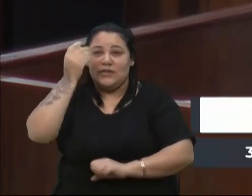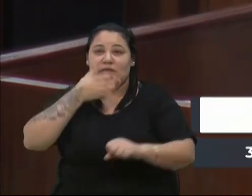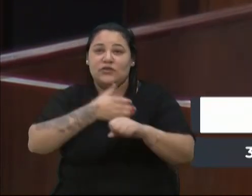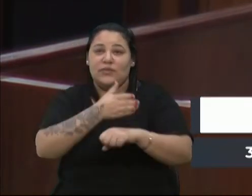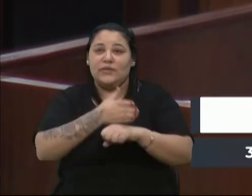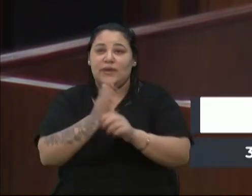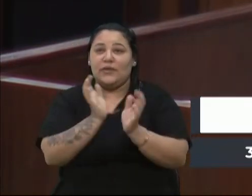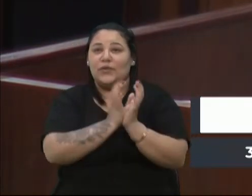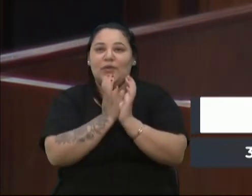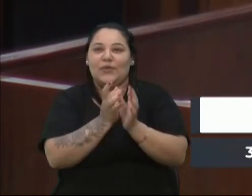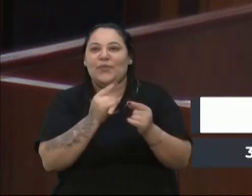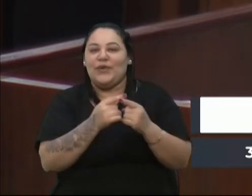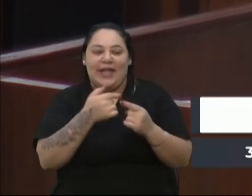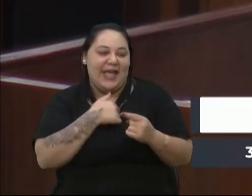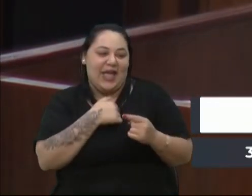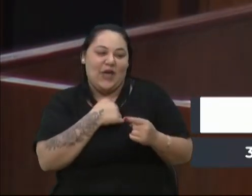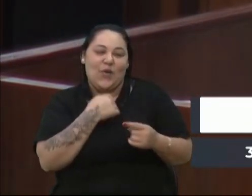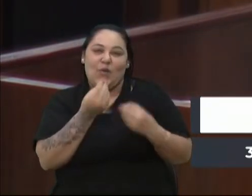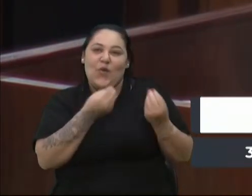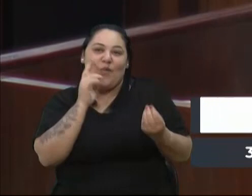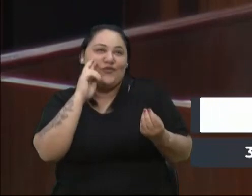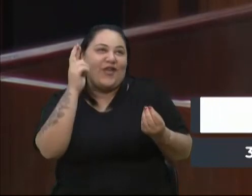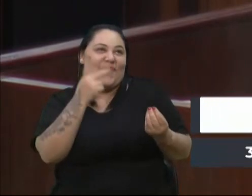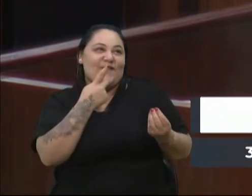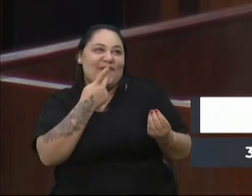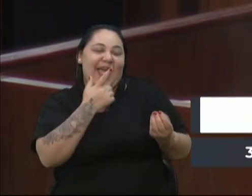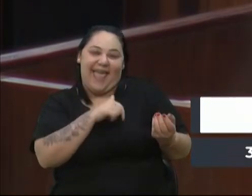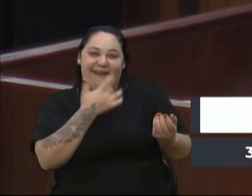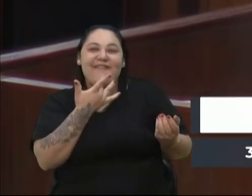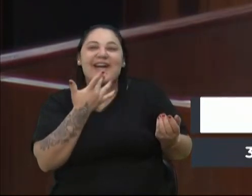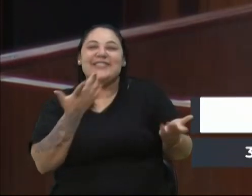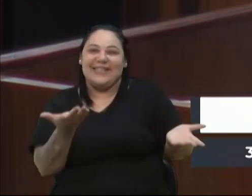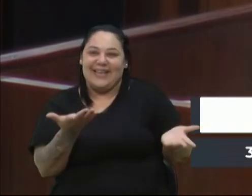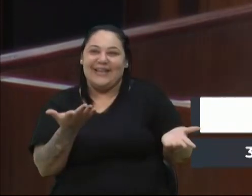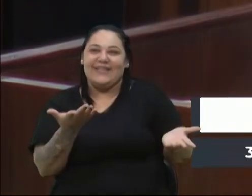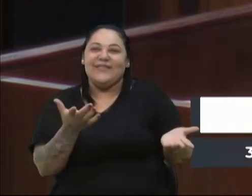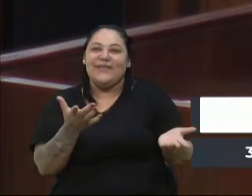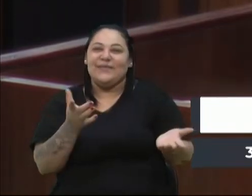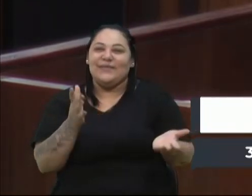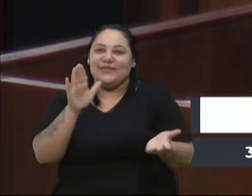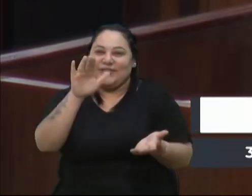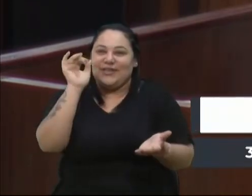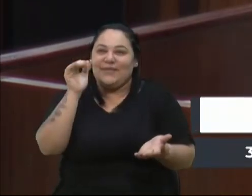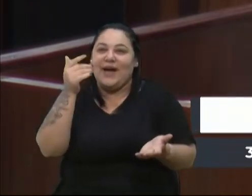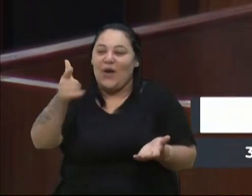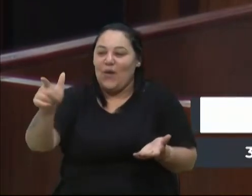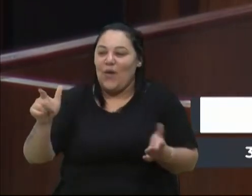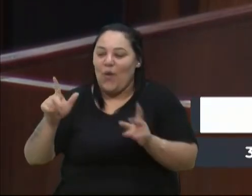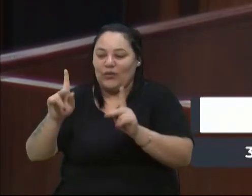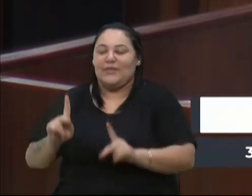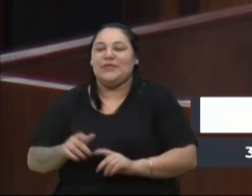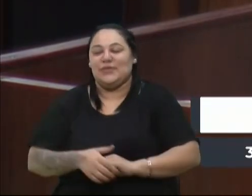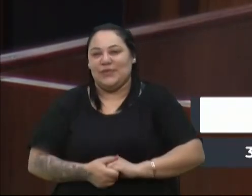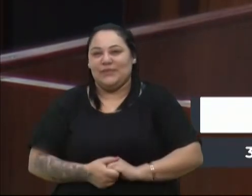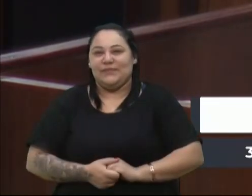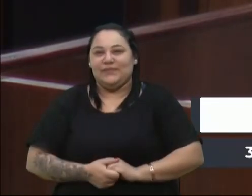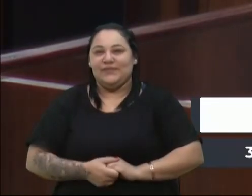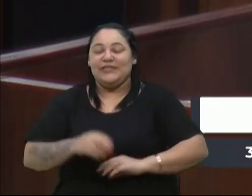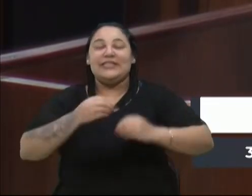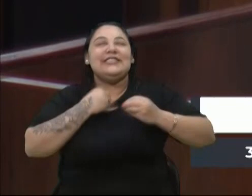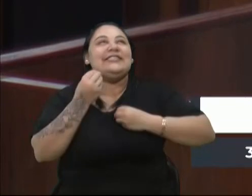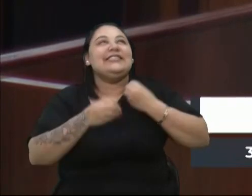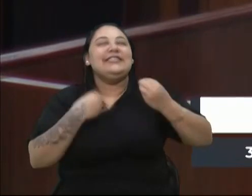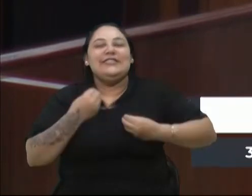porque eu falar como regente, proponente, é muito fácil, não é? Vamos ver o que ela nos diz em relação às sensações de ser